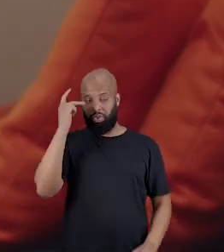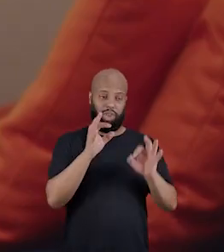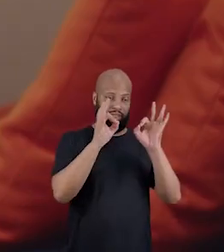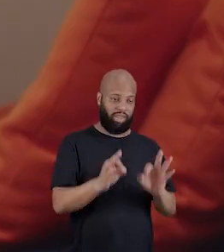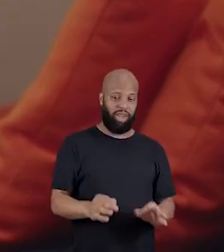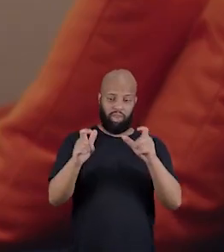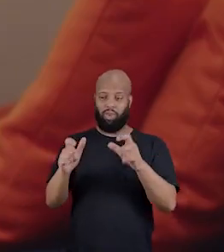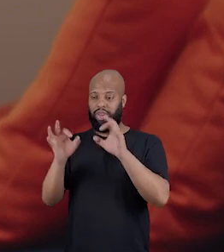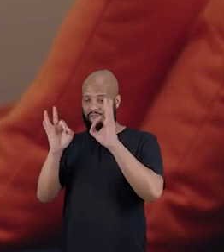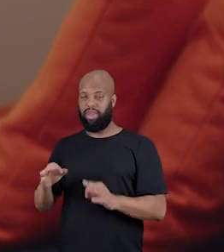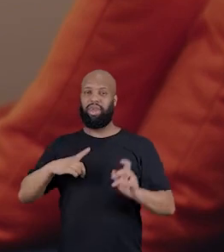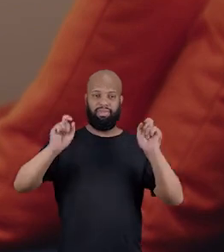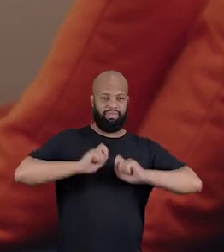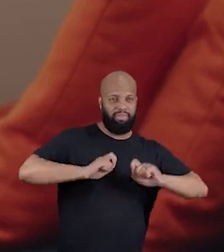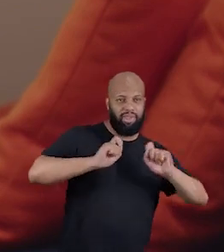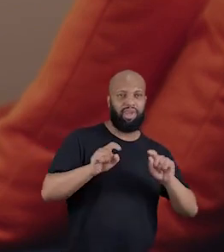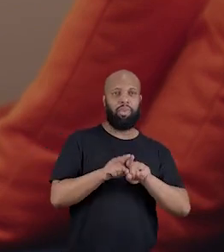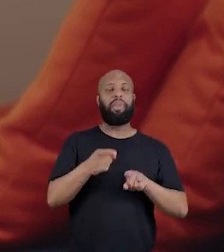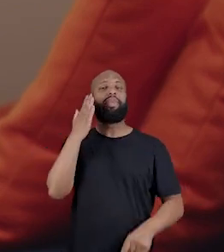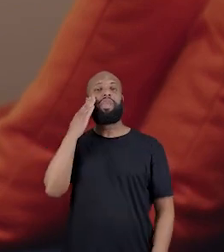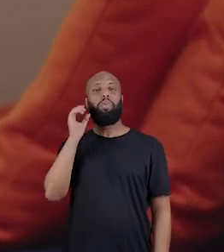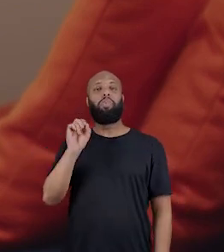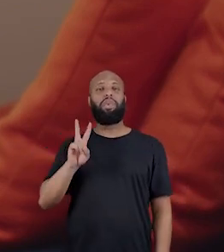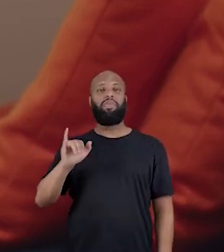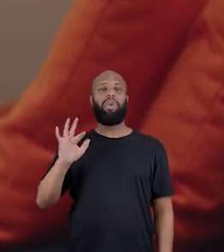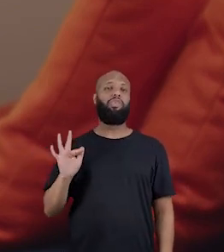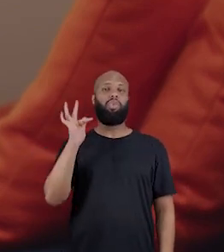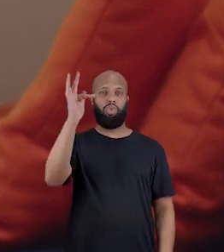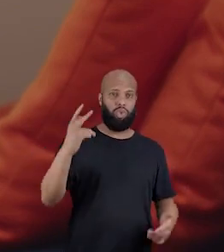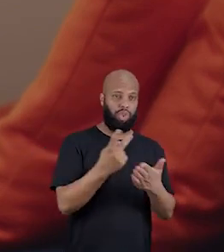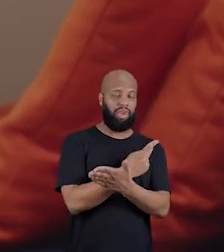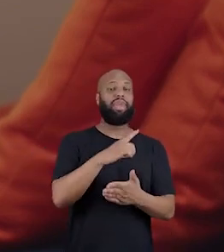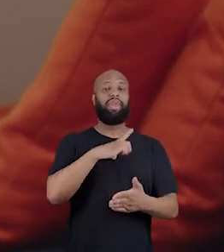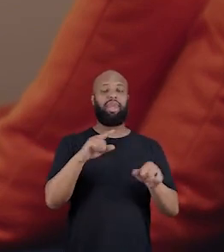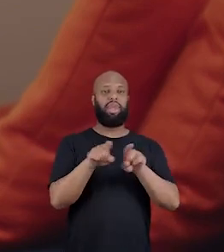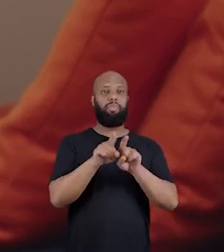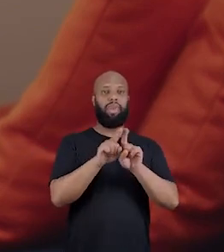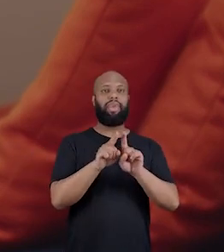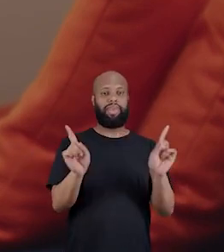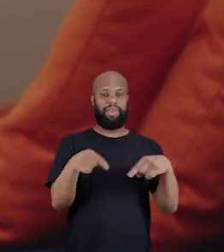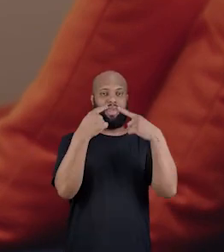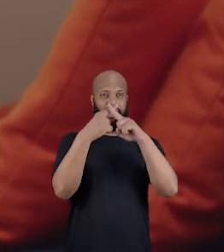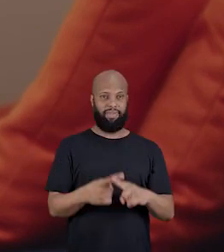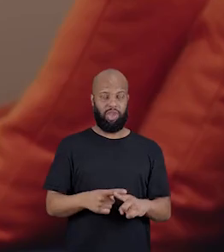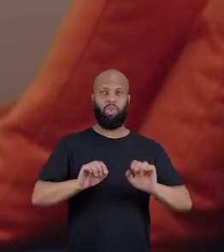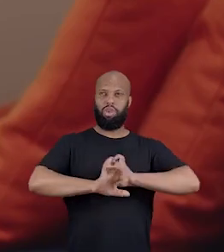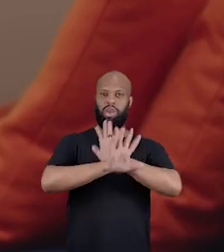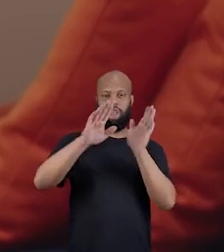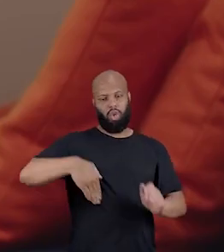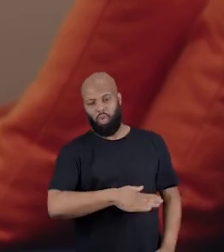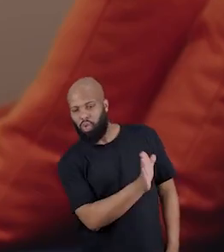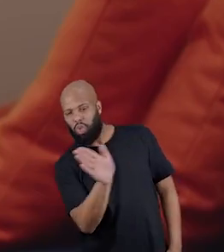ter a pessoa certa no lugar certo, que tem capacidade, tem previsibilidade, tem desafios claros, contorno, mas se